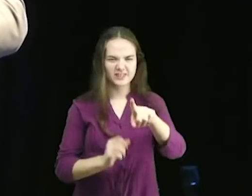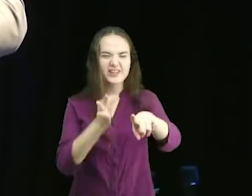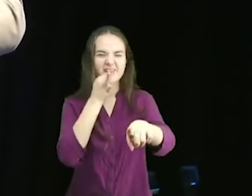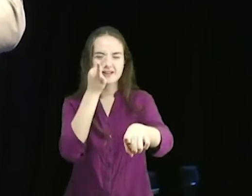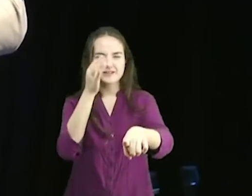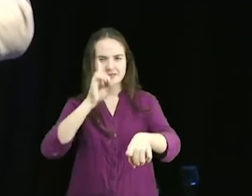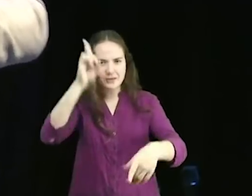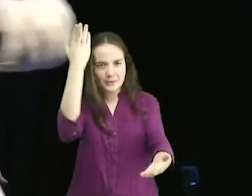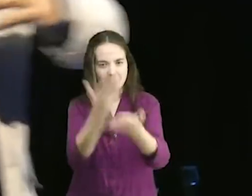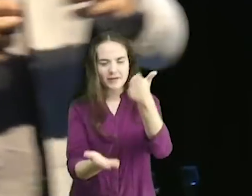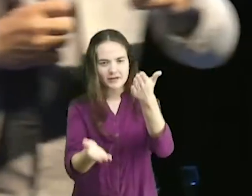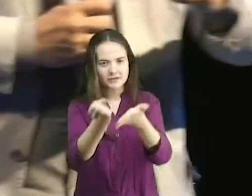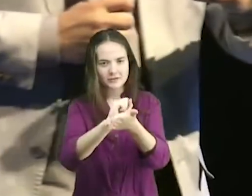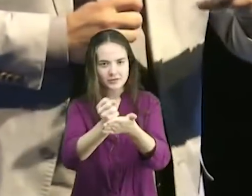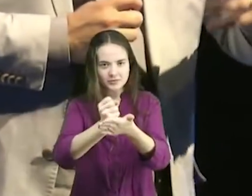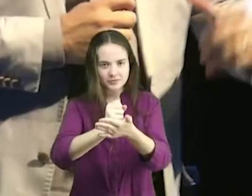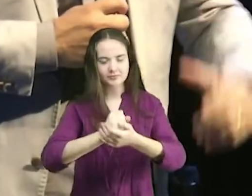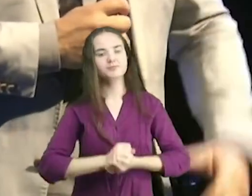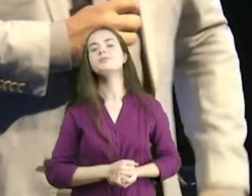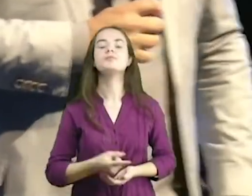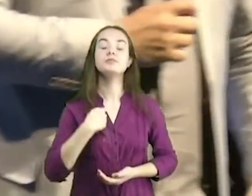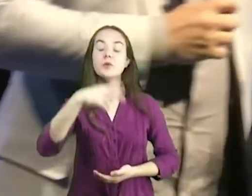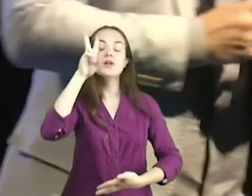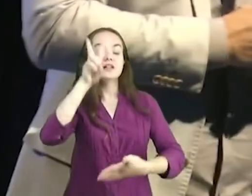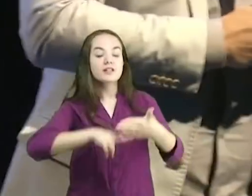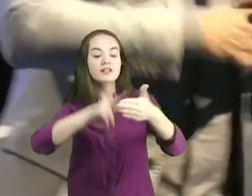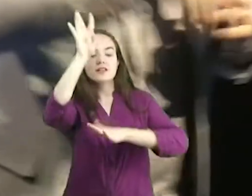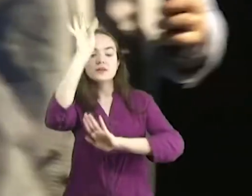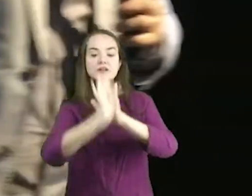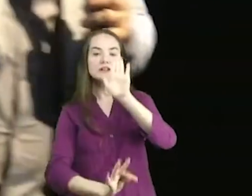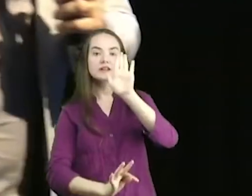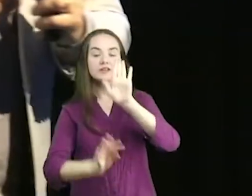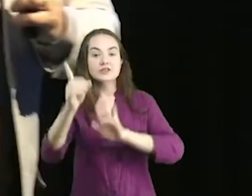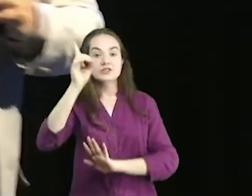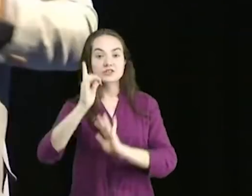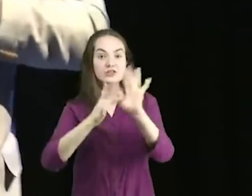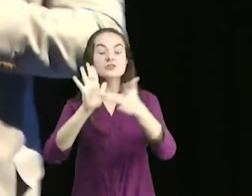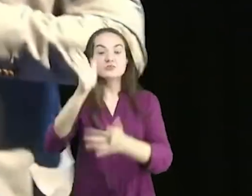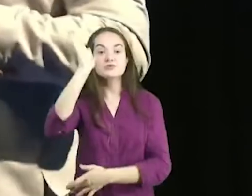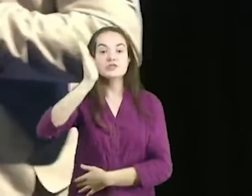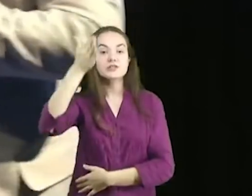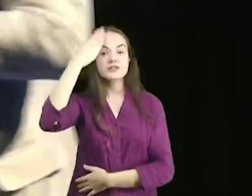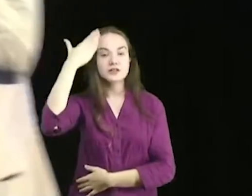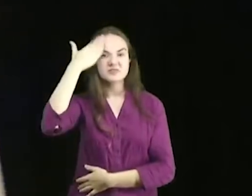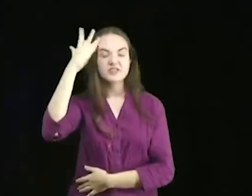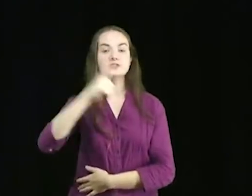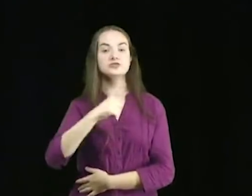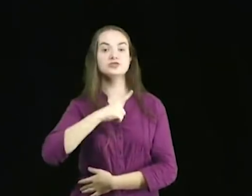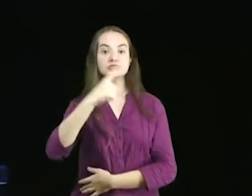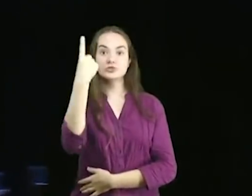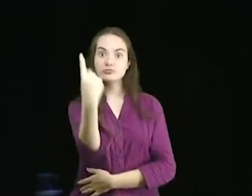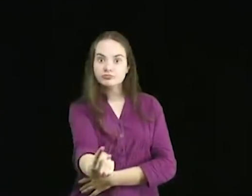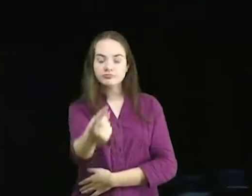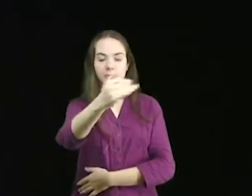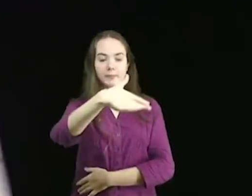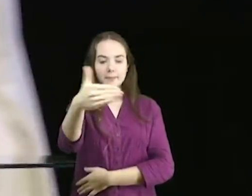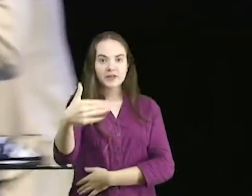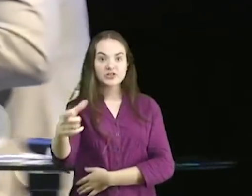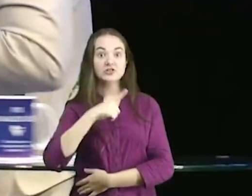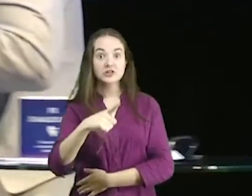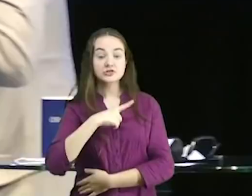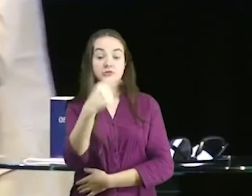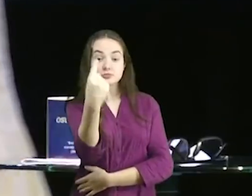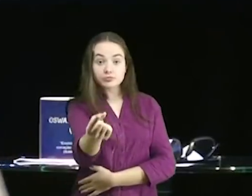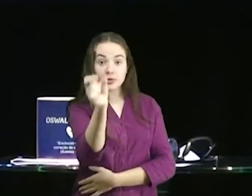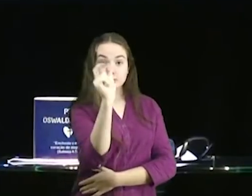acha? Gente, quando eu acho, quando eu vejo esse texto, Jesus sabia que tinha um peixe, que tinha uma